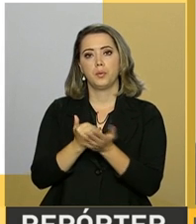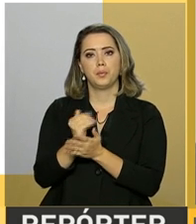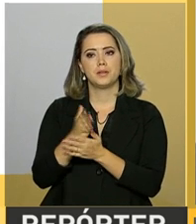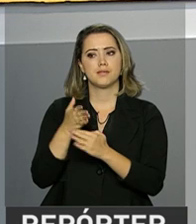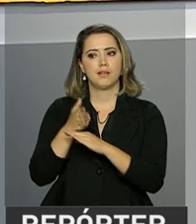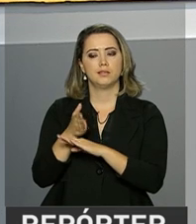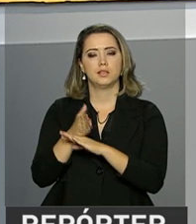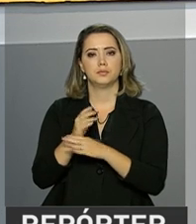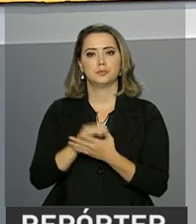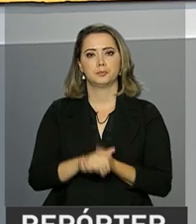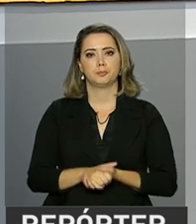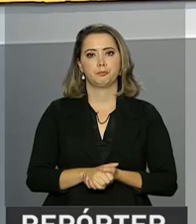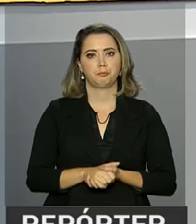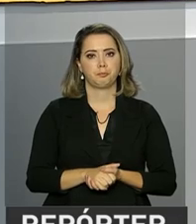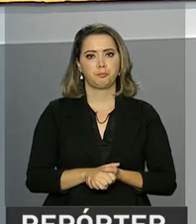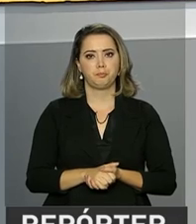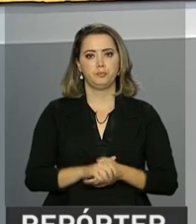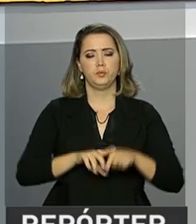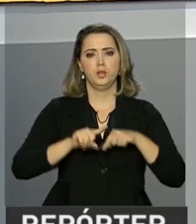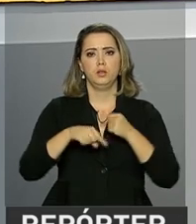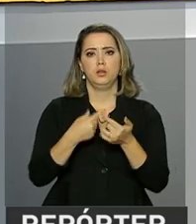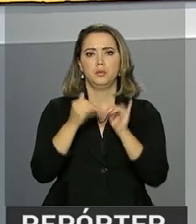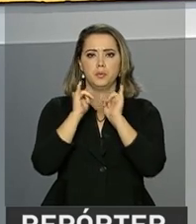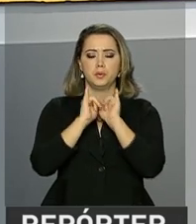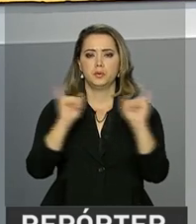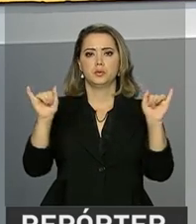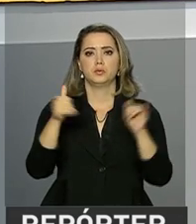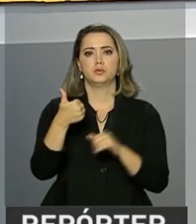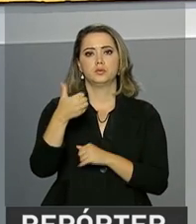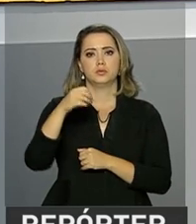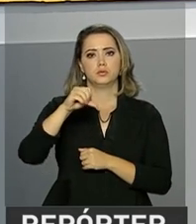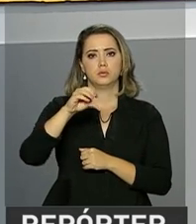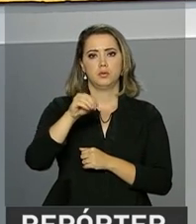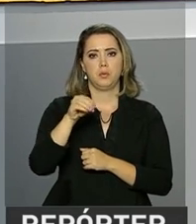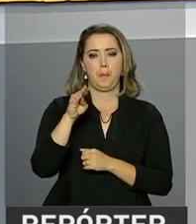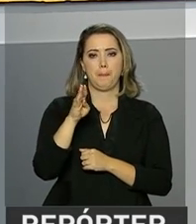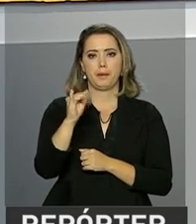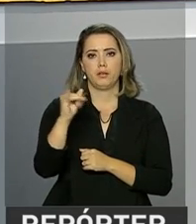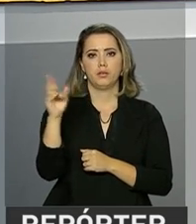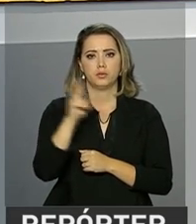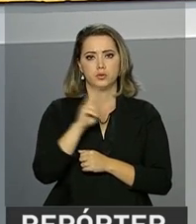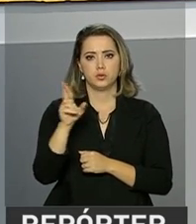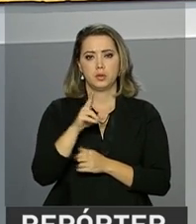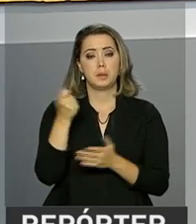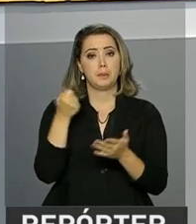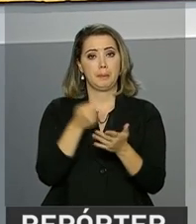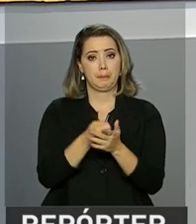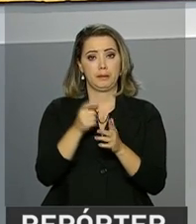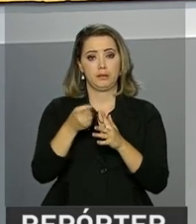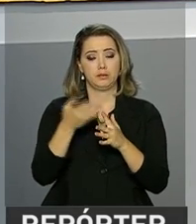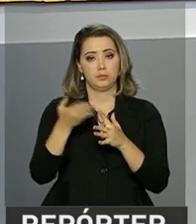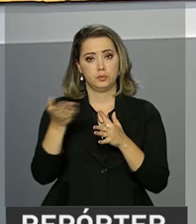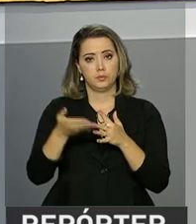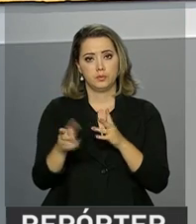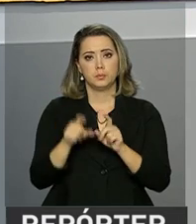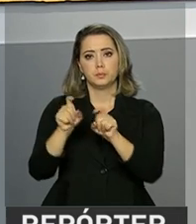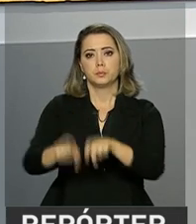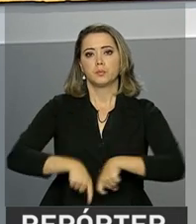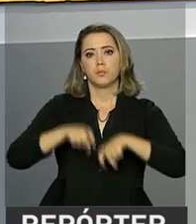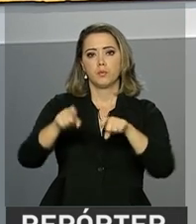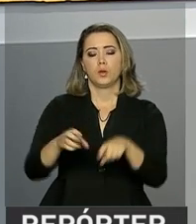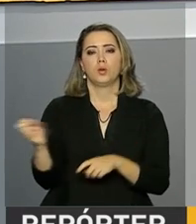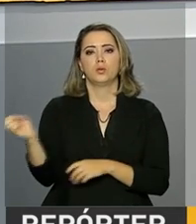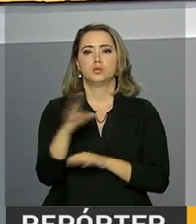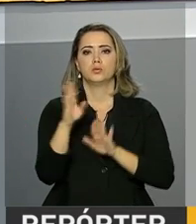de entrada depois do anúncio de R 190 bilhões deais para financiar O agronegócio novas